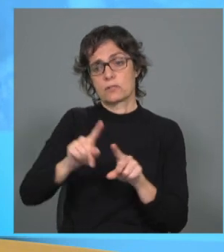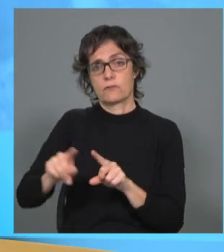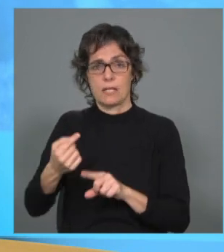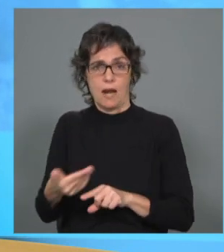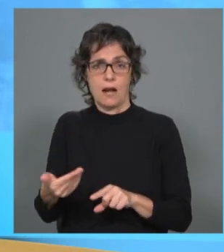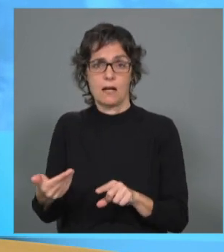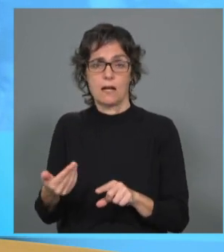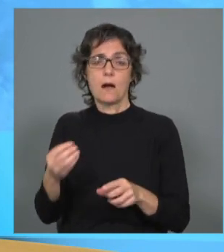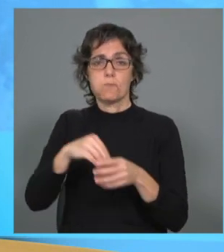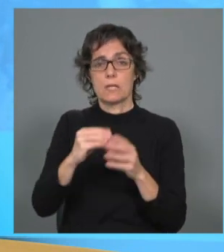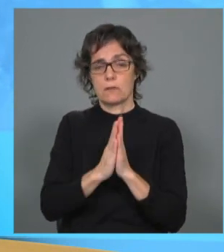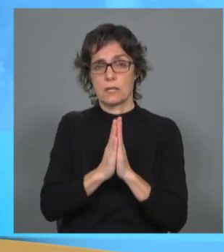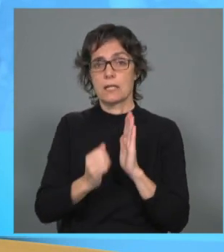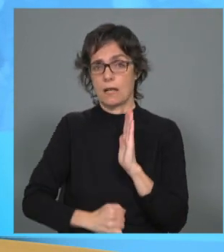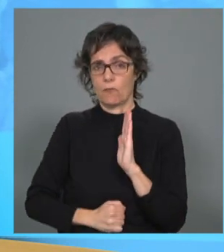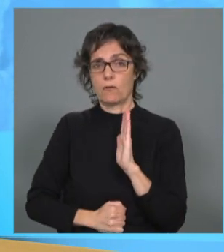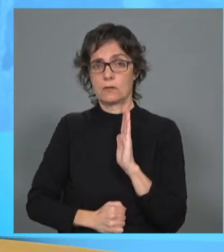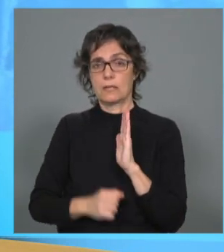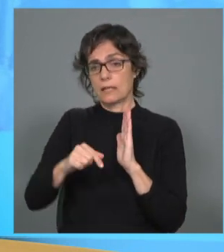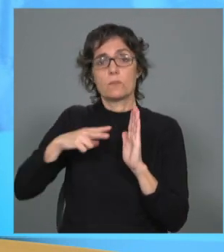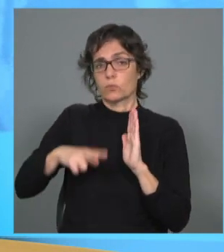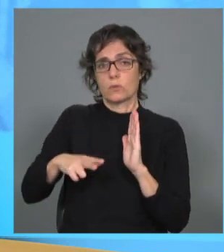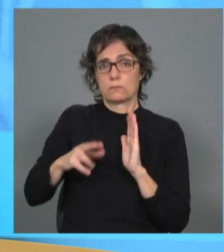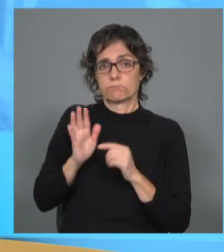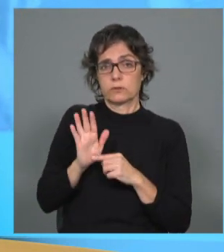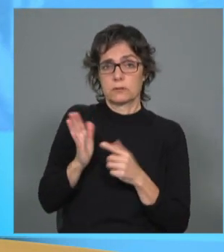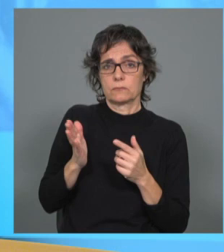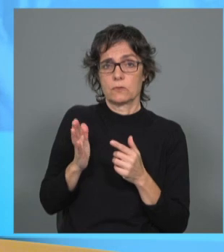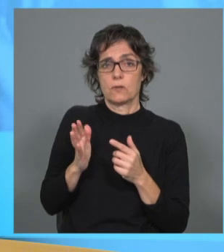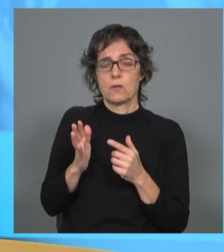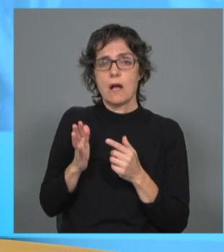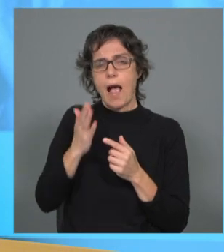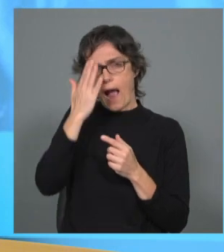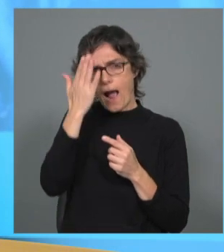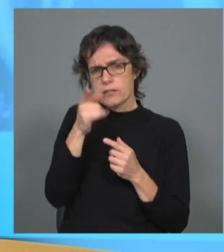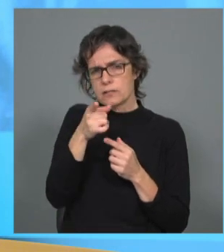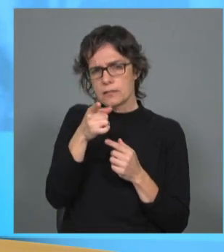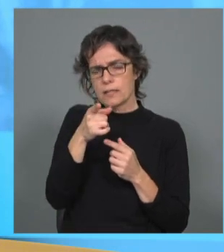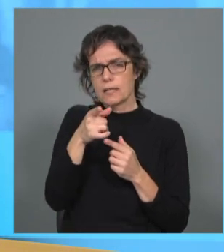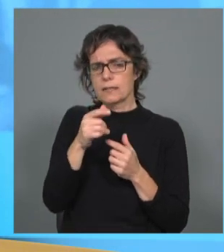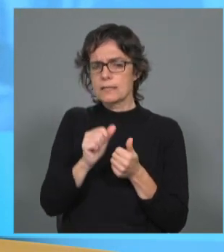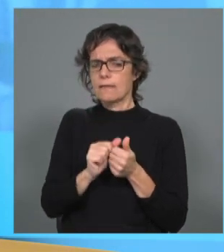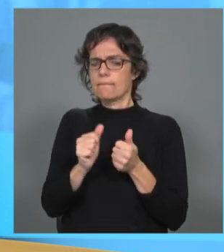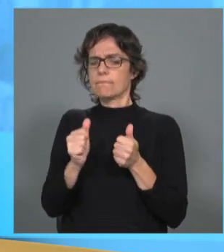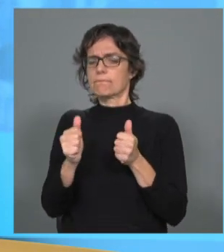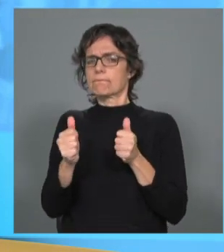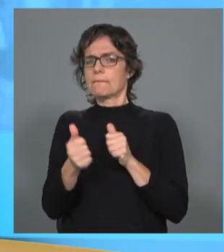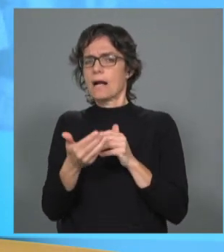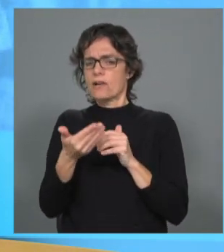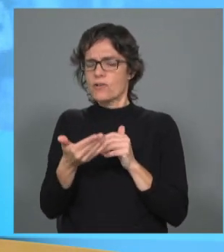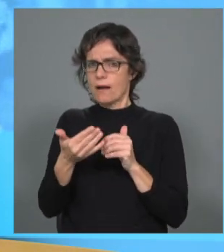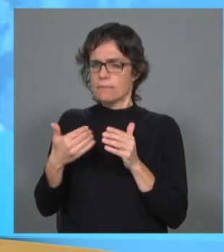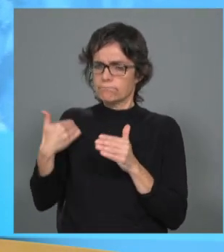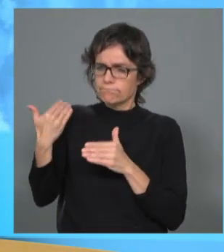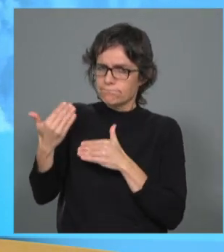da Igreja Católica em Portugal, não acha que essa transformação, não diria está em curso, já está há algum